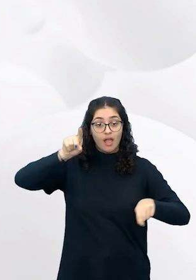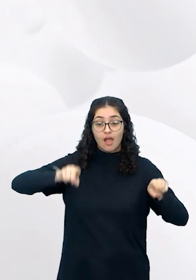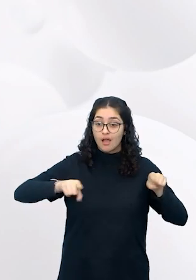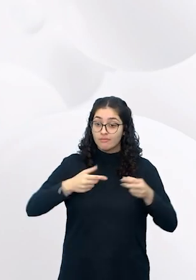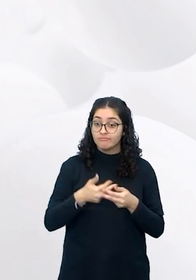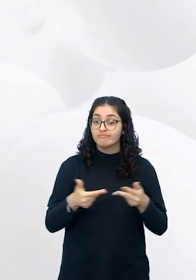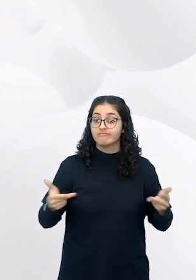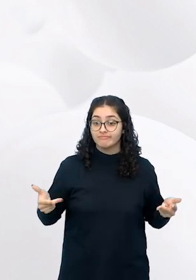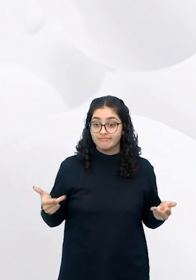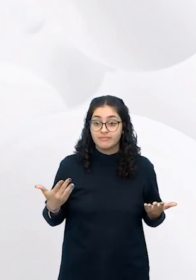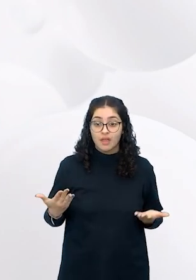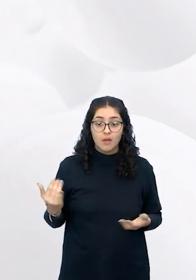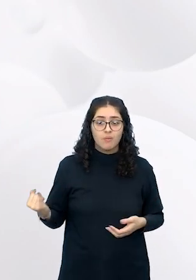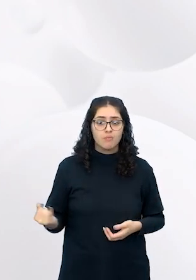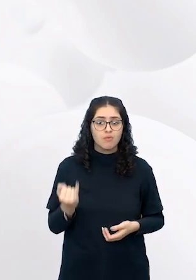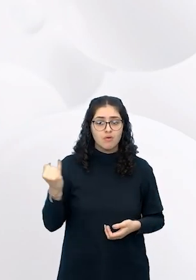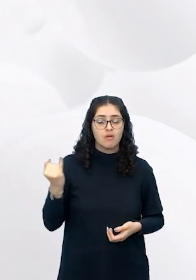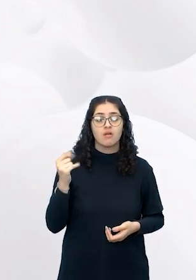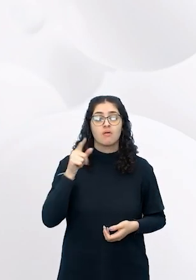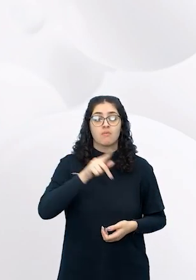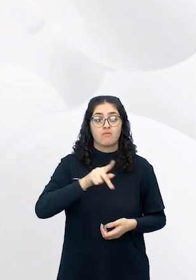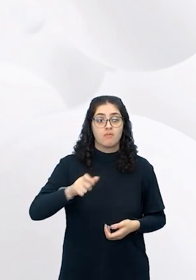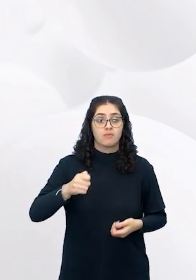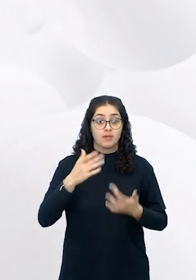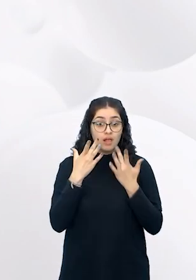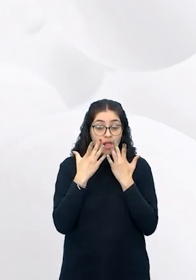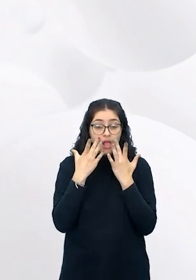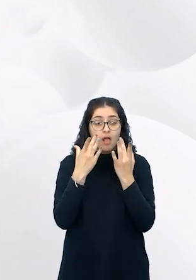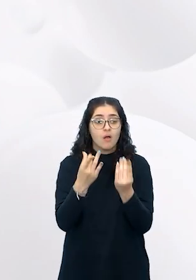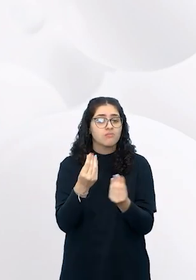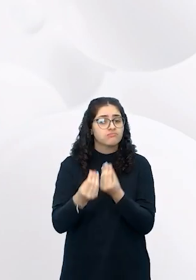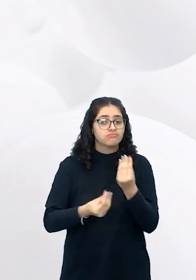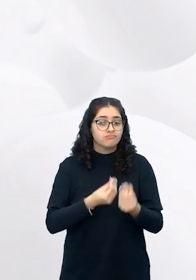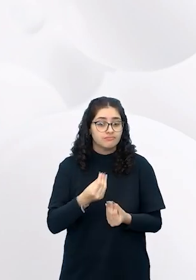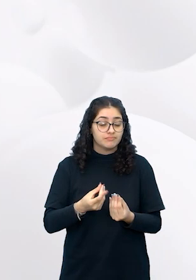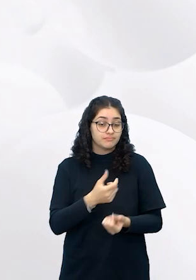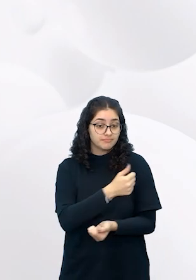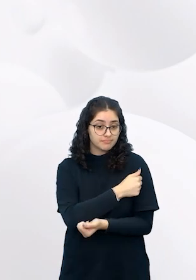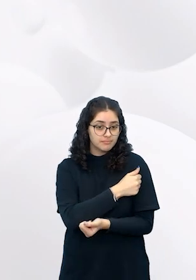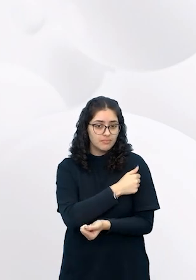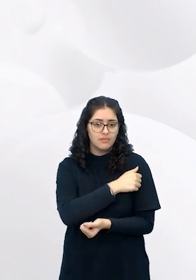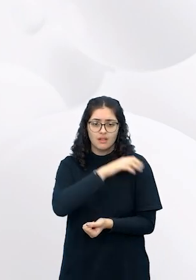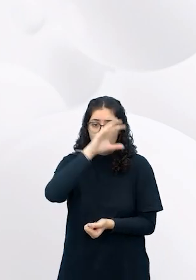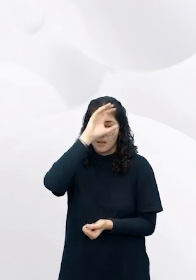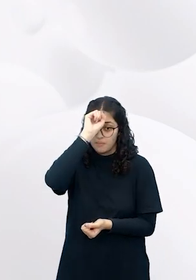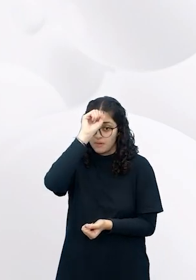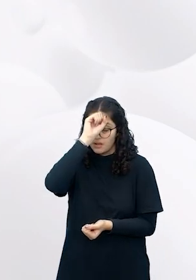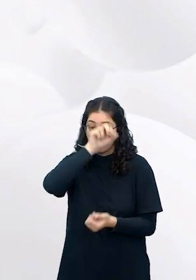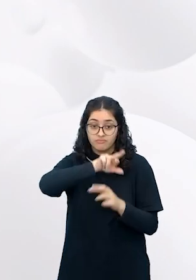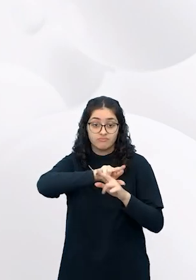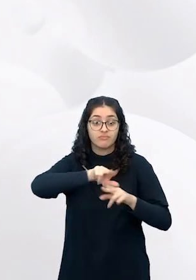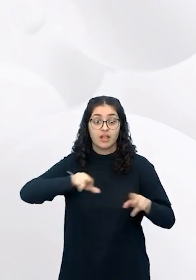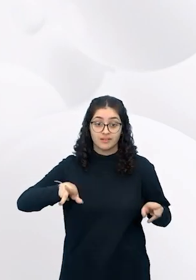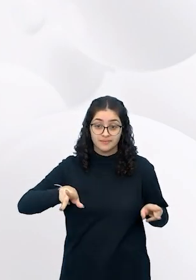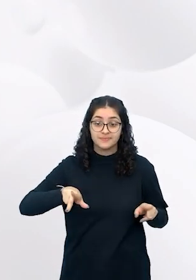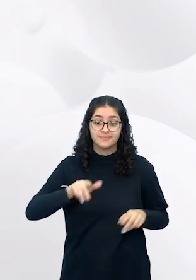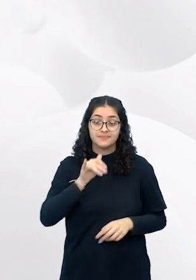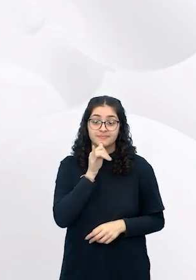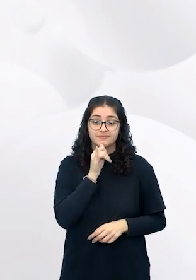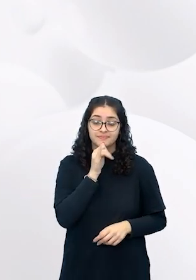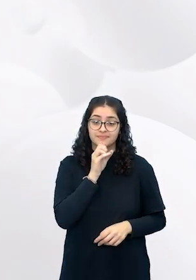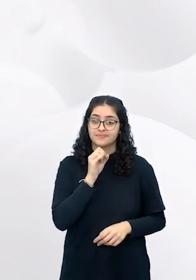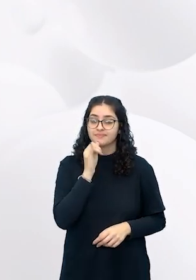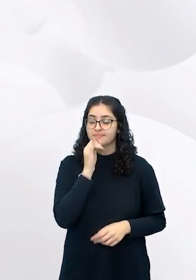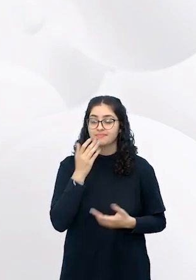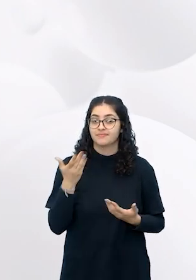é importante o professor estar atento que os estudantes, eles aprendem diversos objetos de aprendizagem. Vamos colocar aqui que esses